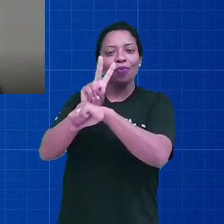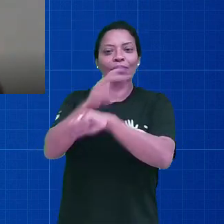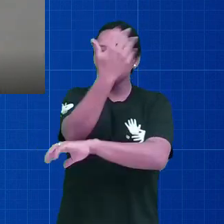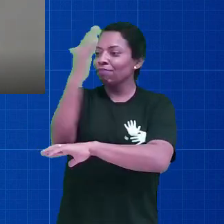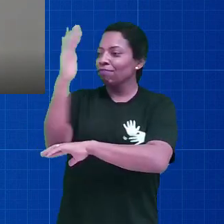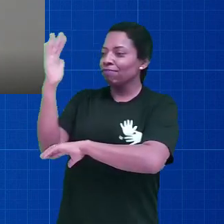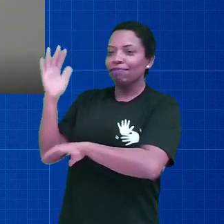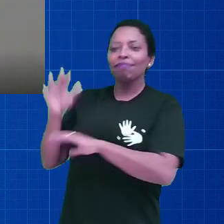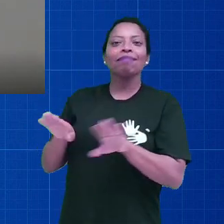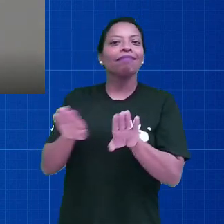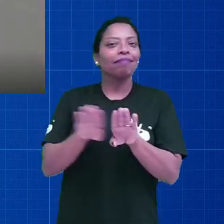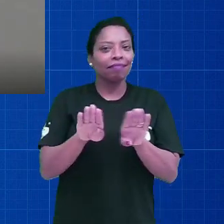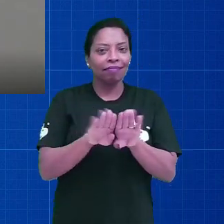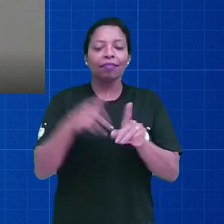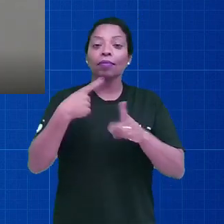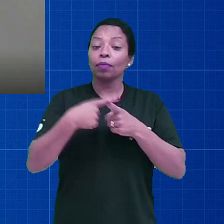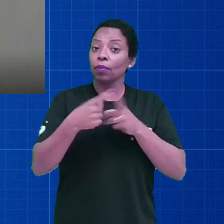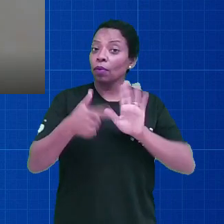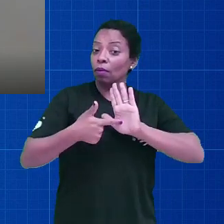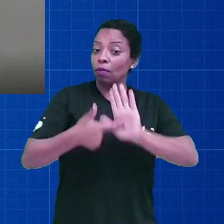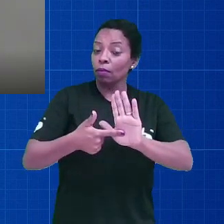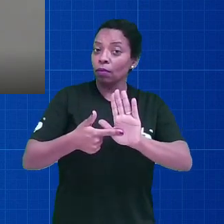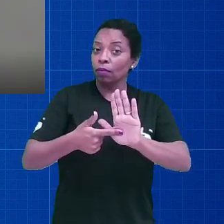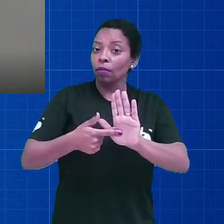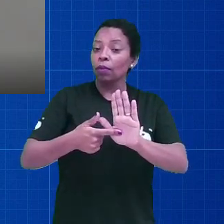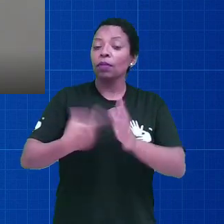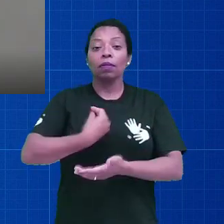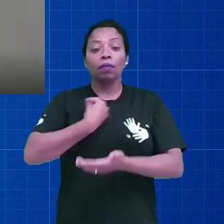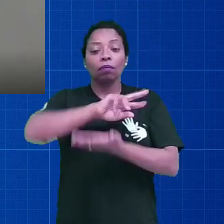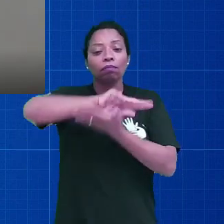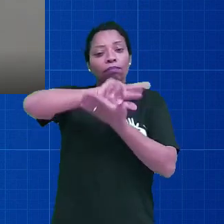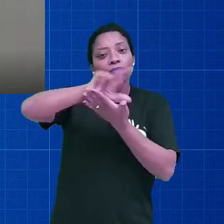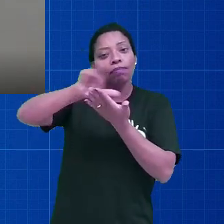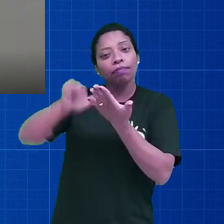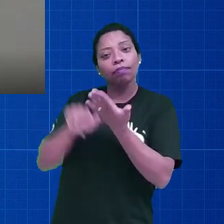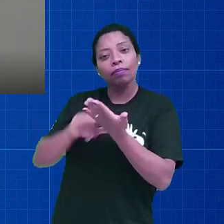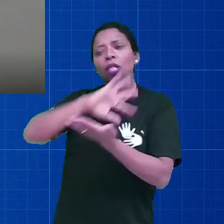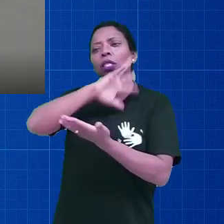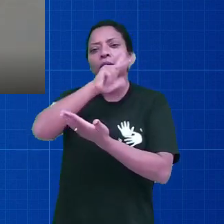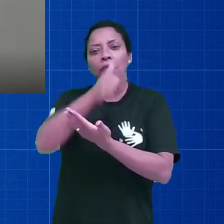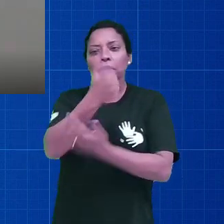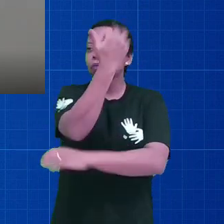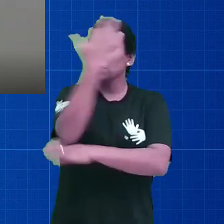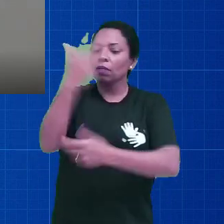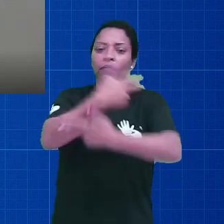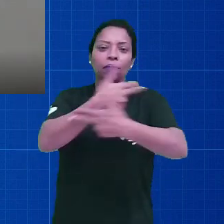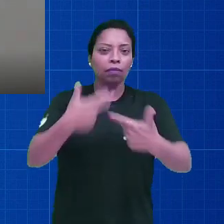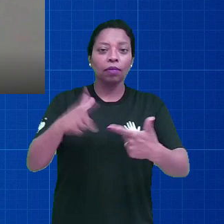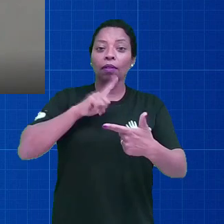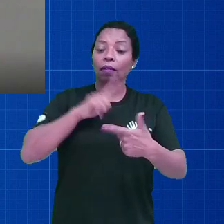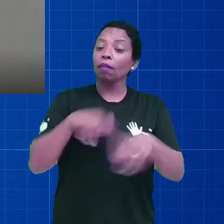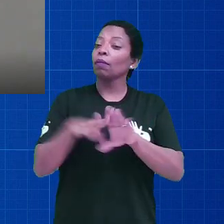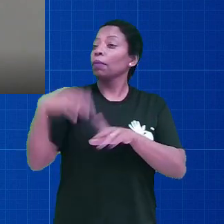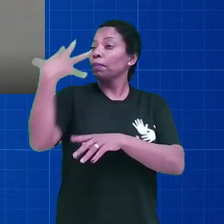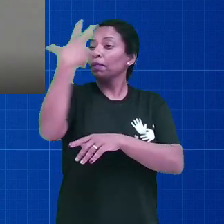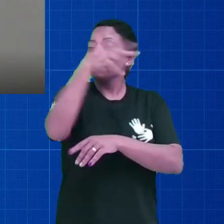né? Então, além da questão da biodiversidade que está associada ao parque, além da questão dos benefícios estéticos